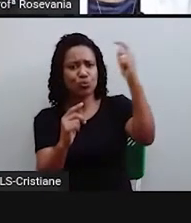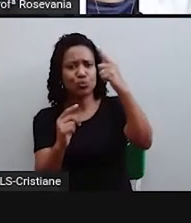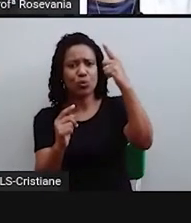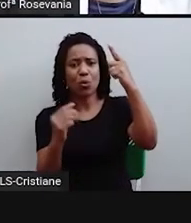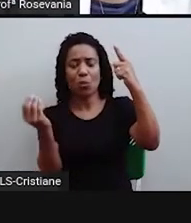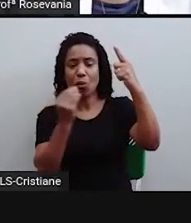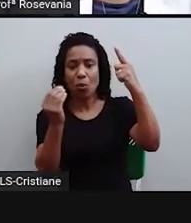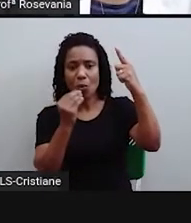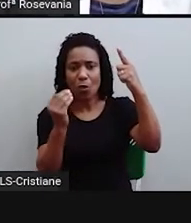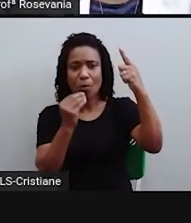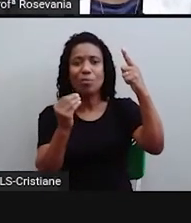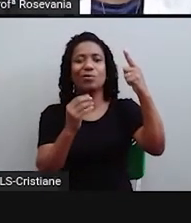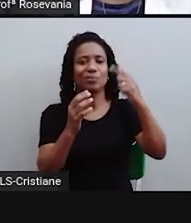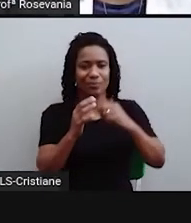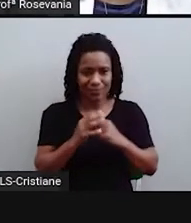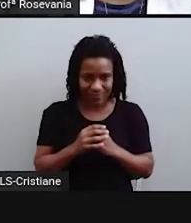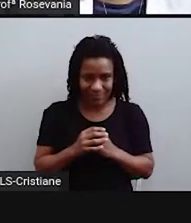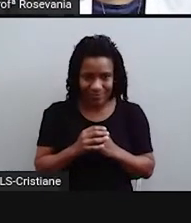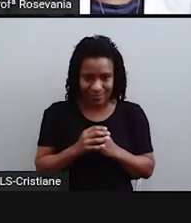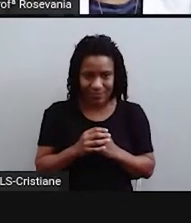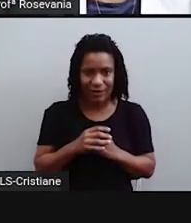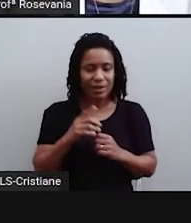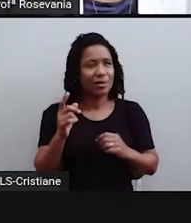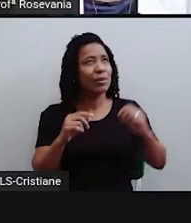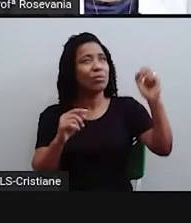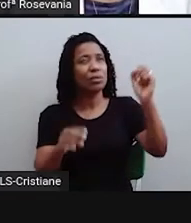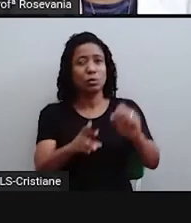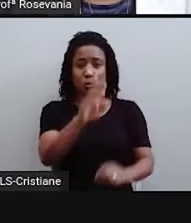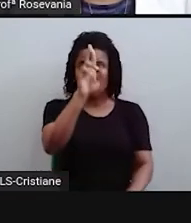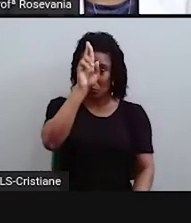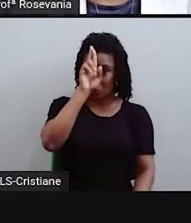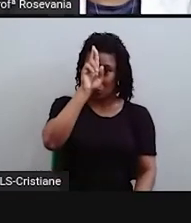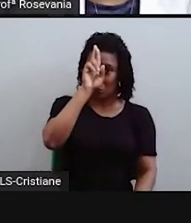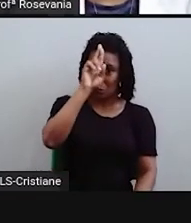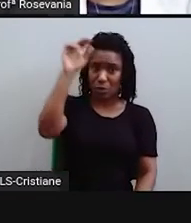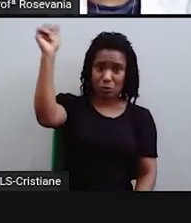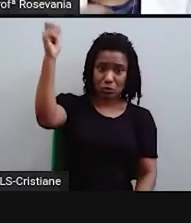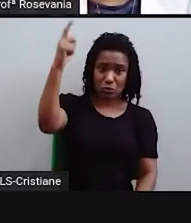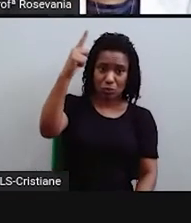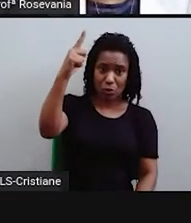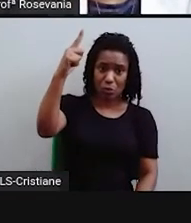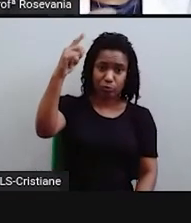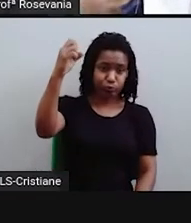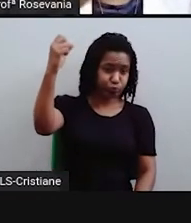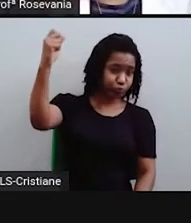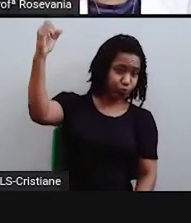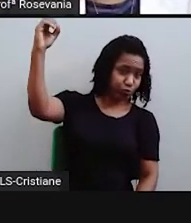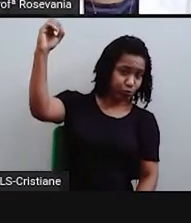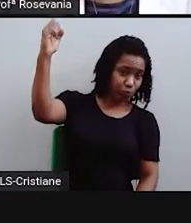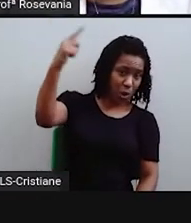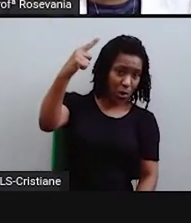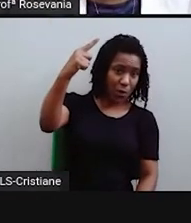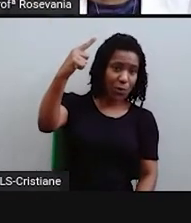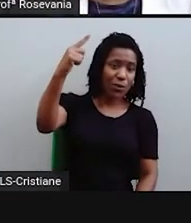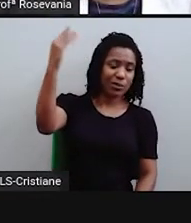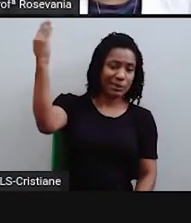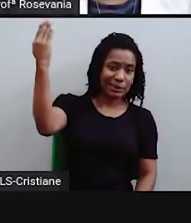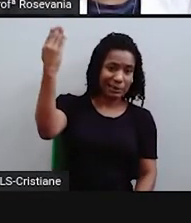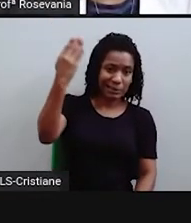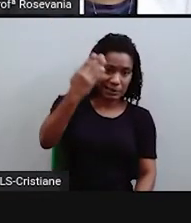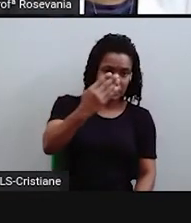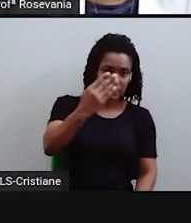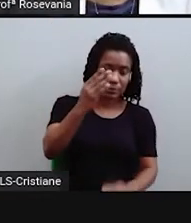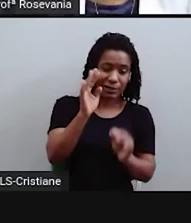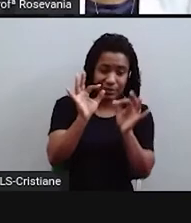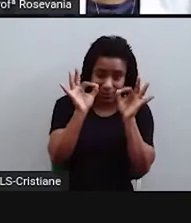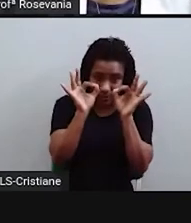sombra, né, batia num determinado momento, em outro momento, como é que batia. Então, eles eram muito criteriosos, assim, observando